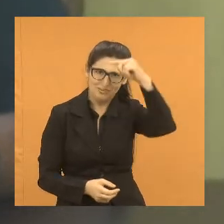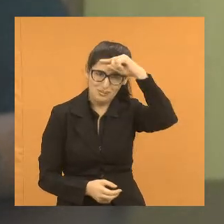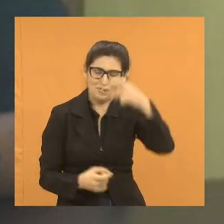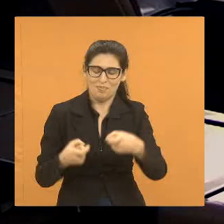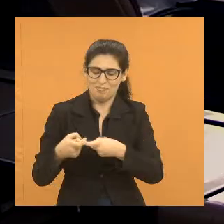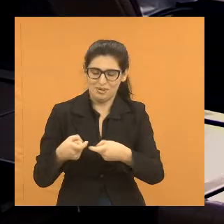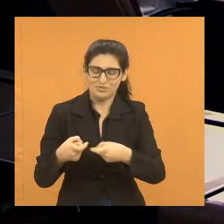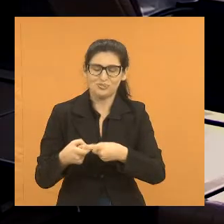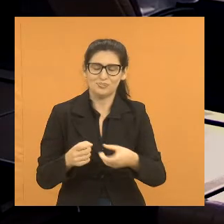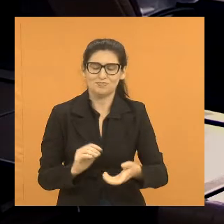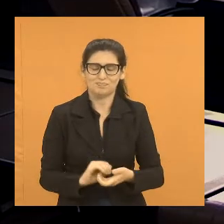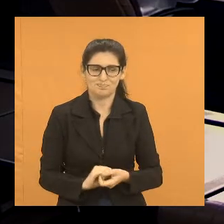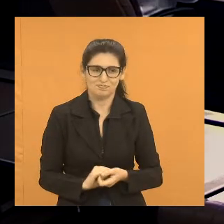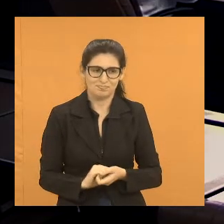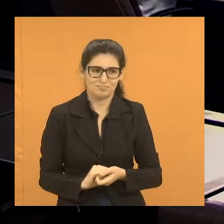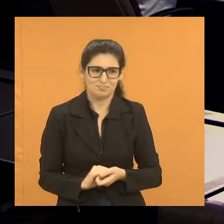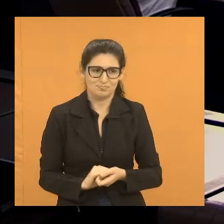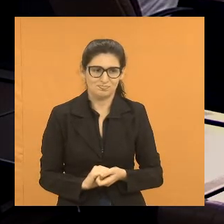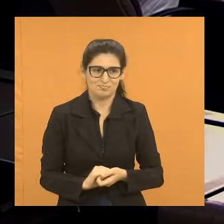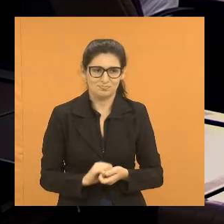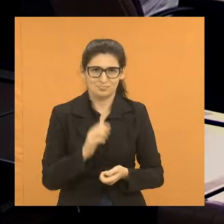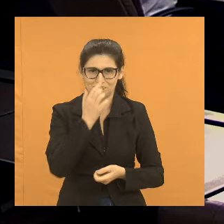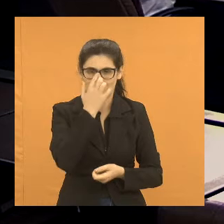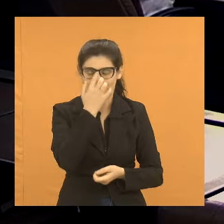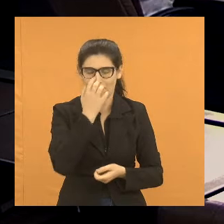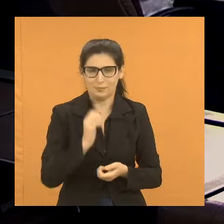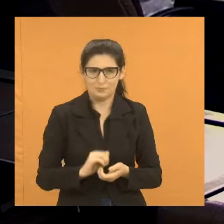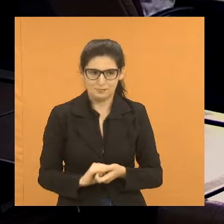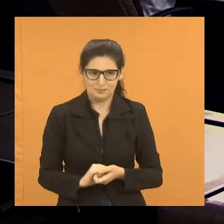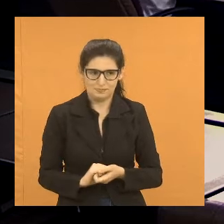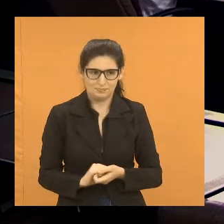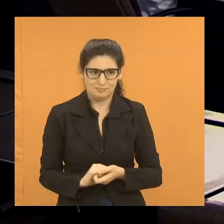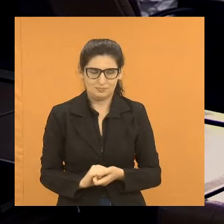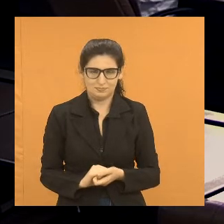médicos. Valmir, tem questão?